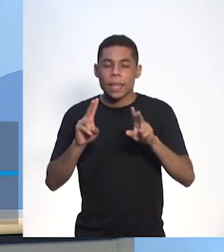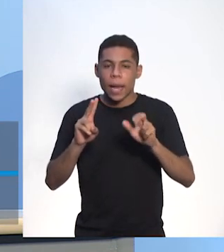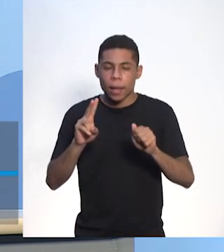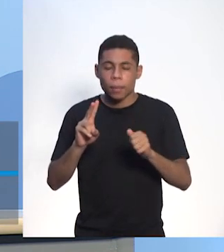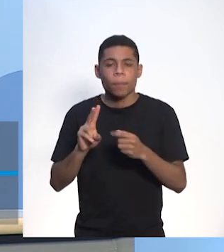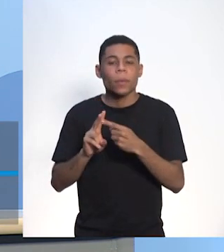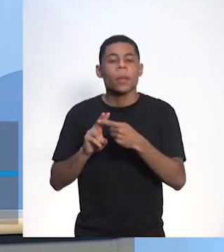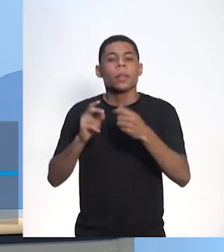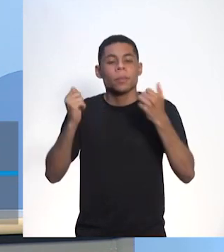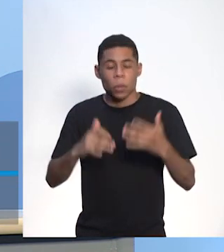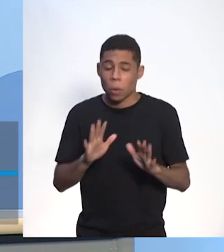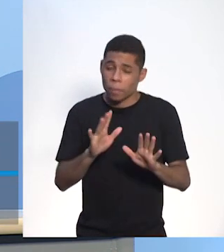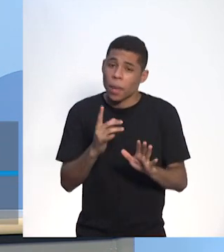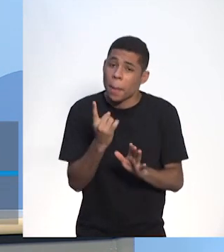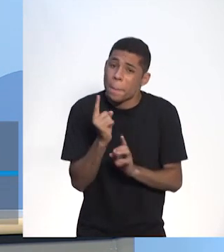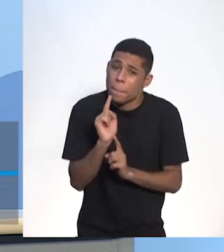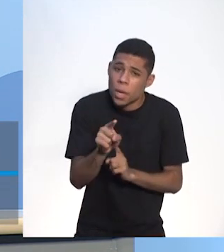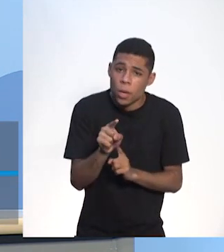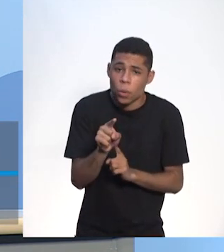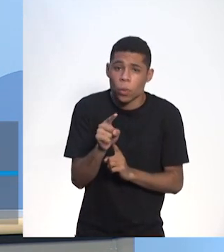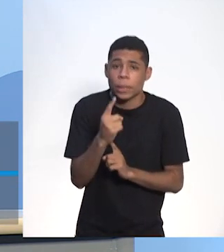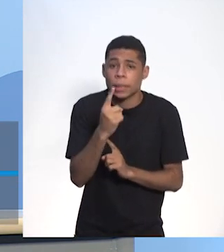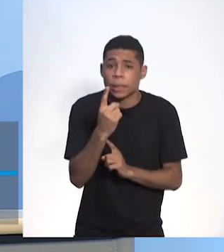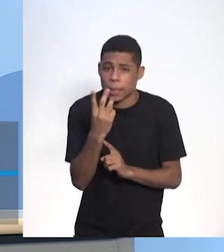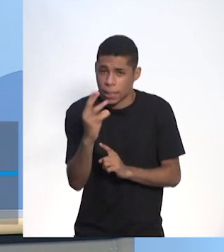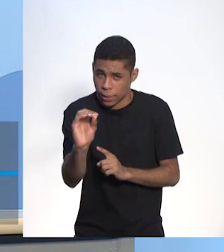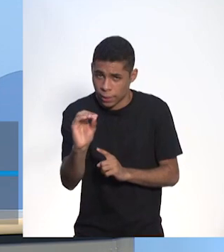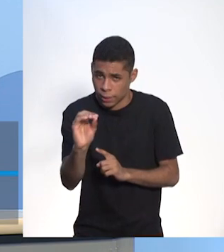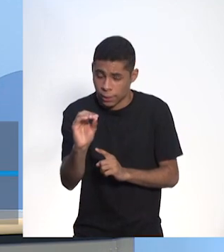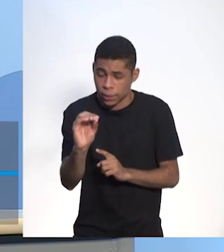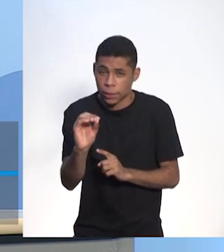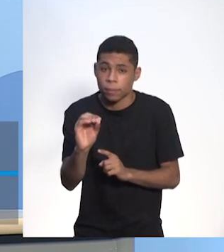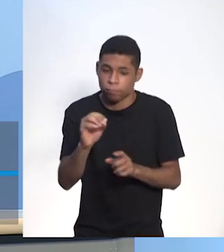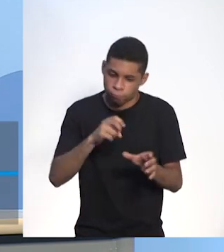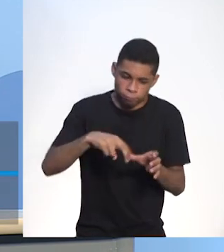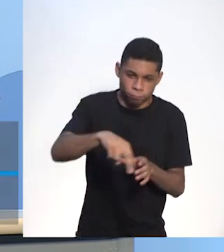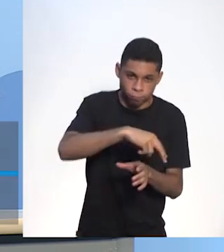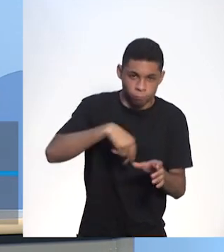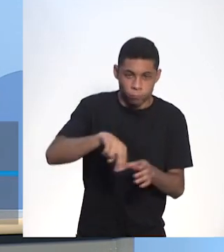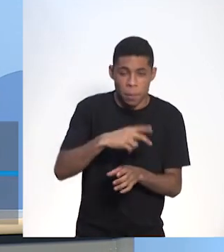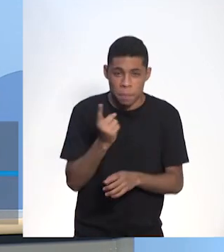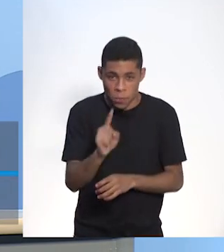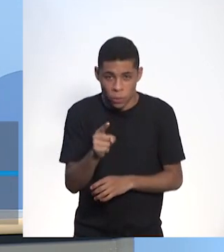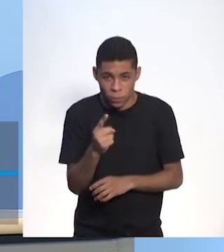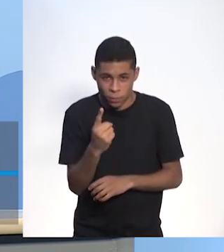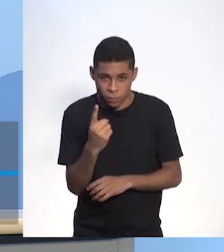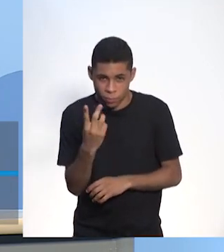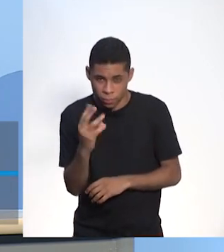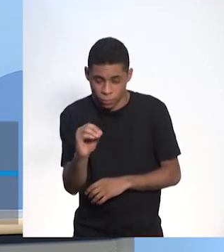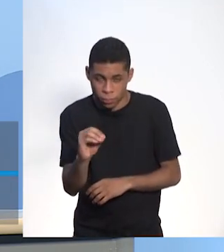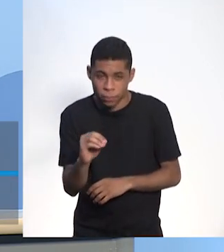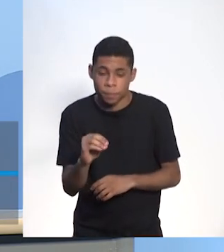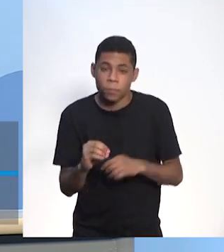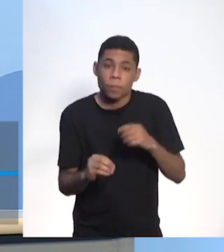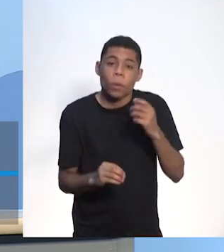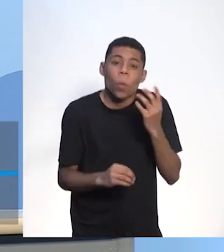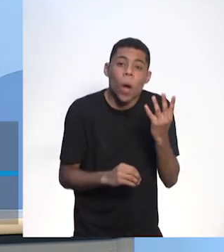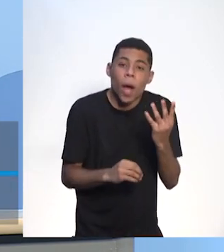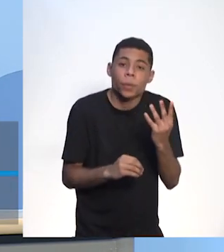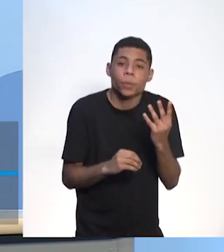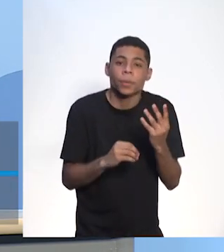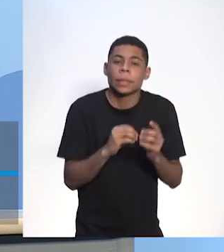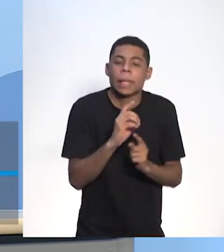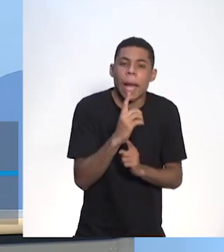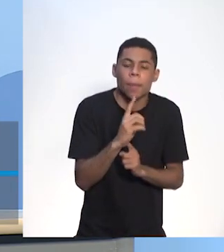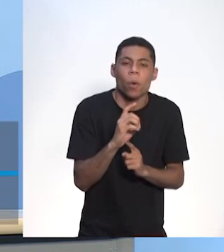colocou 1.130 inteiros, né? Sim, E 4 décimos ou 40